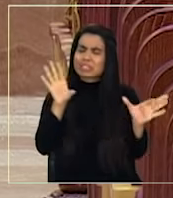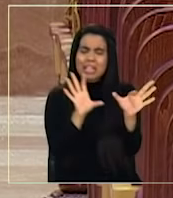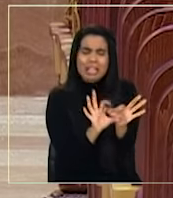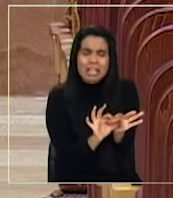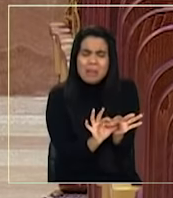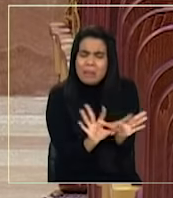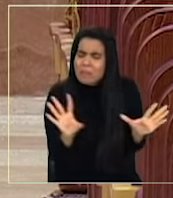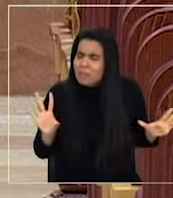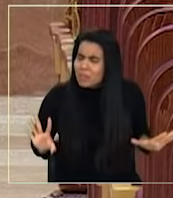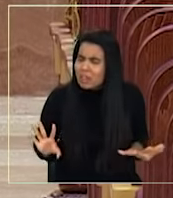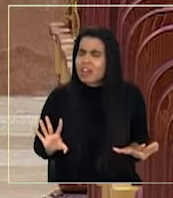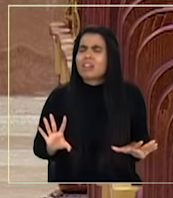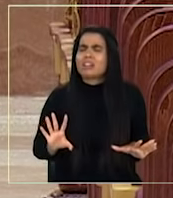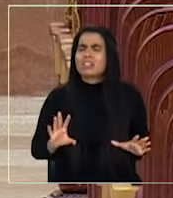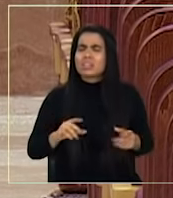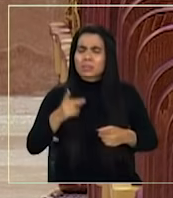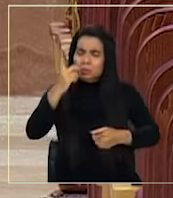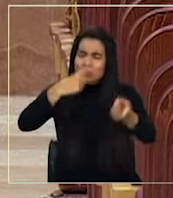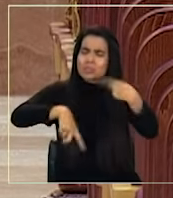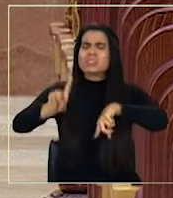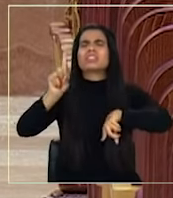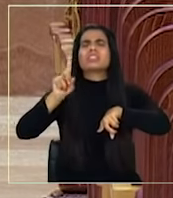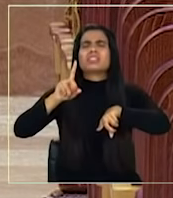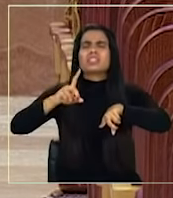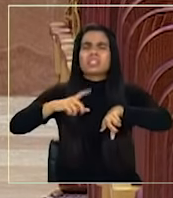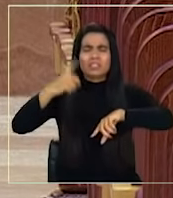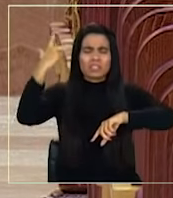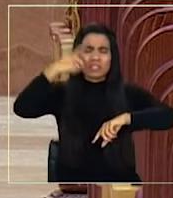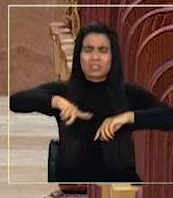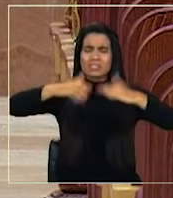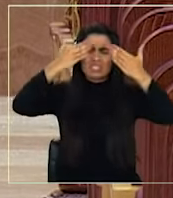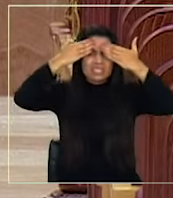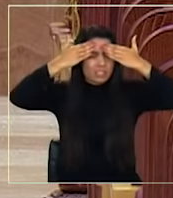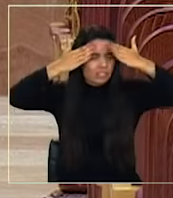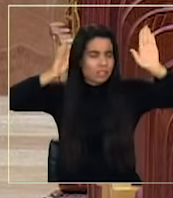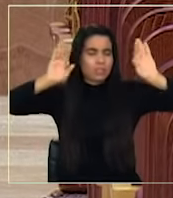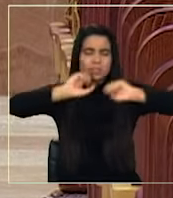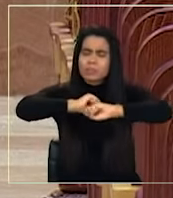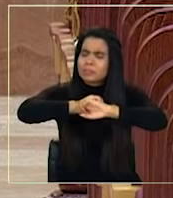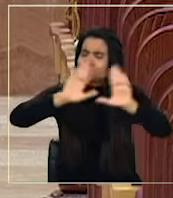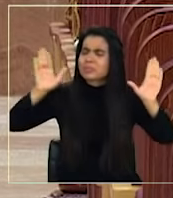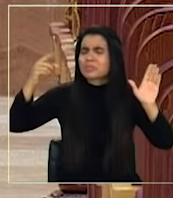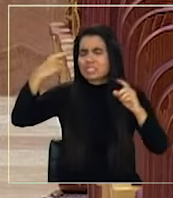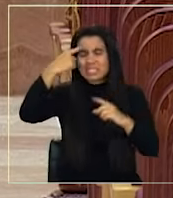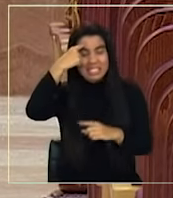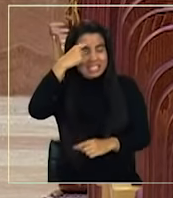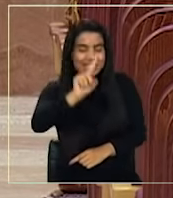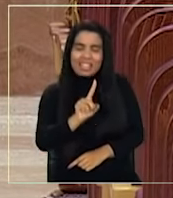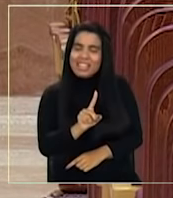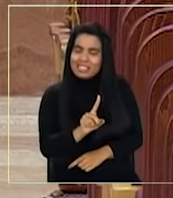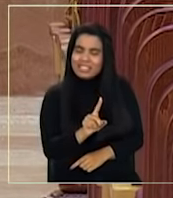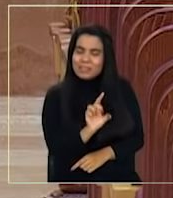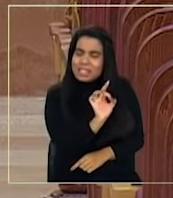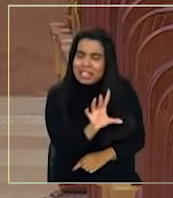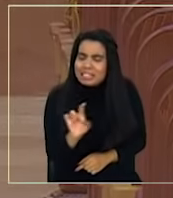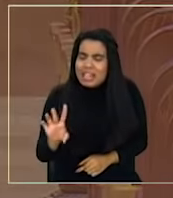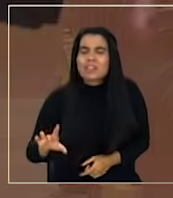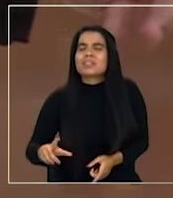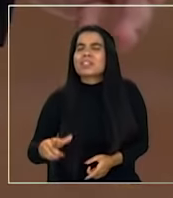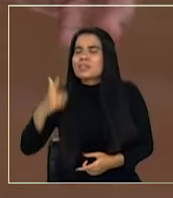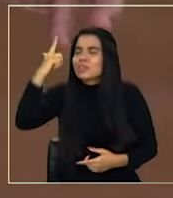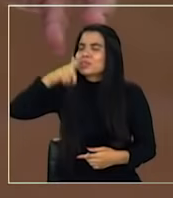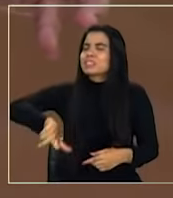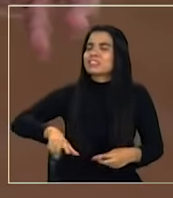abrir portas que estavam fechadas, venha dar luz para esta pessoa ter ideias, inovar, se